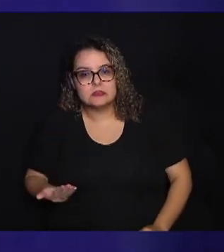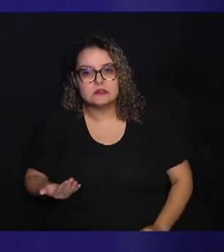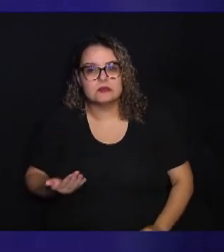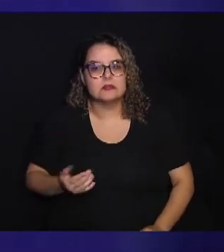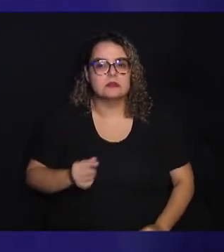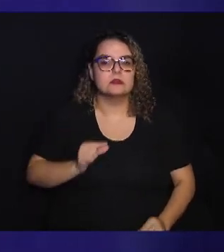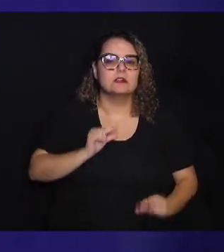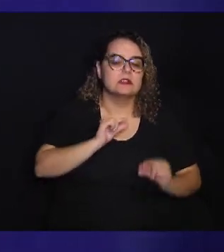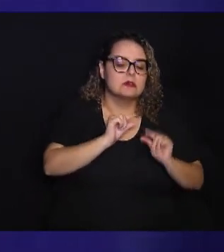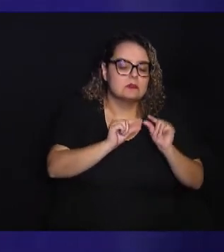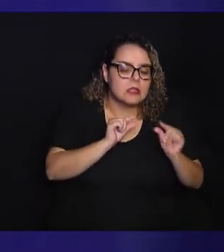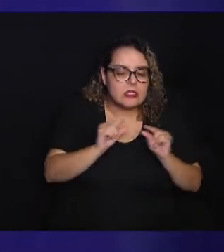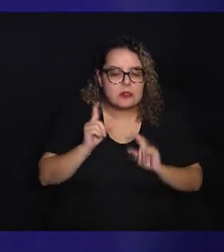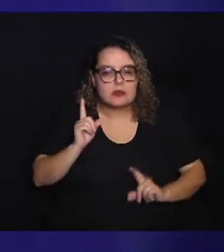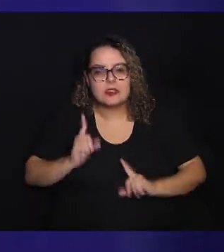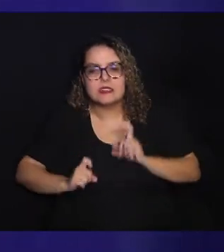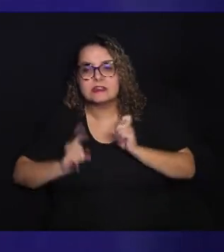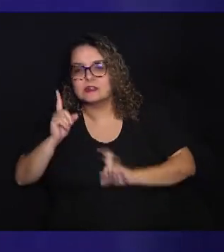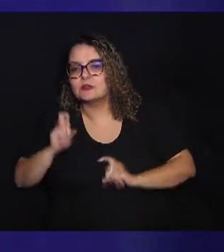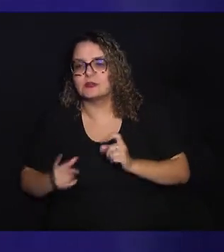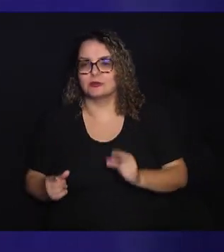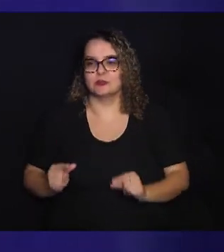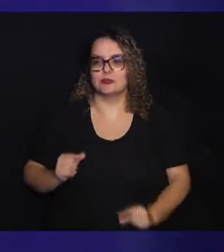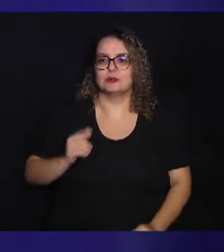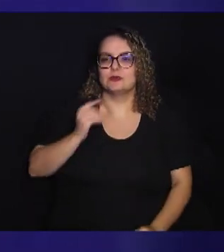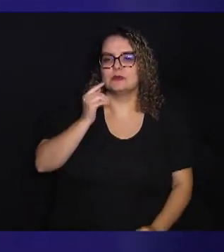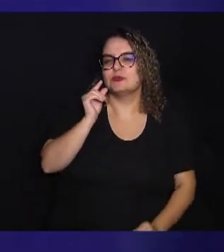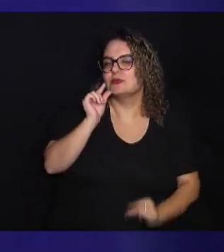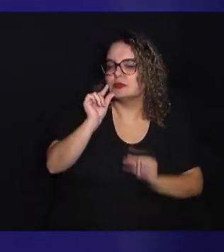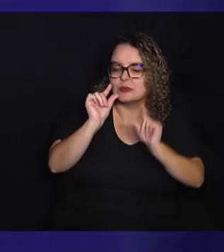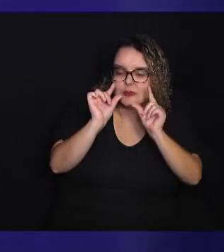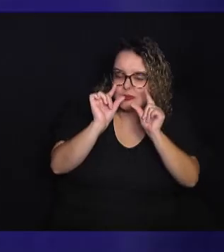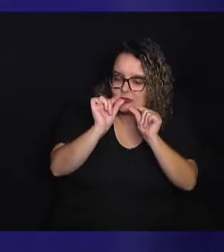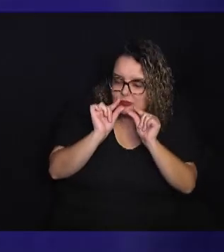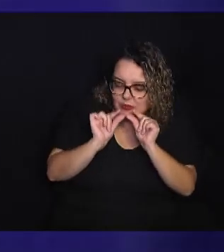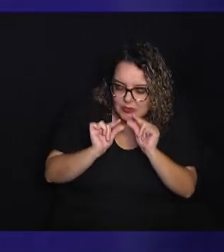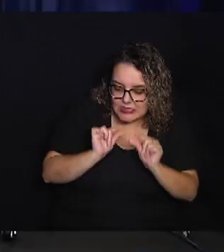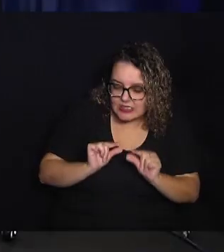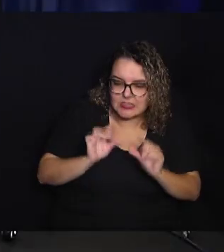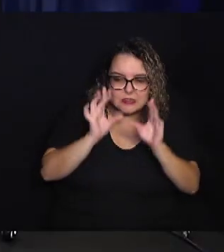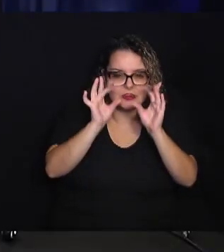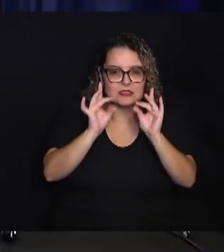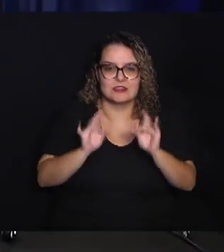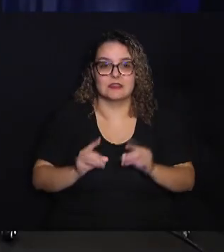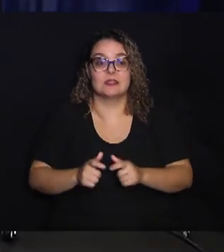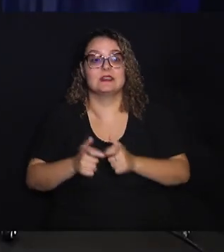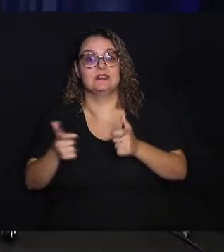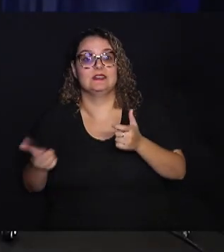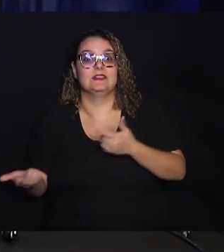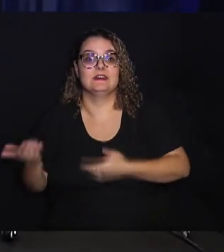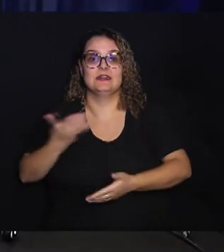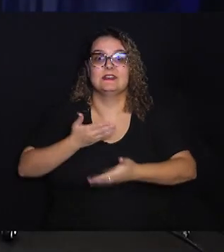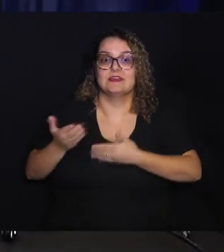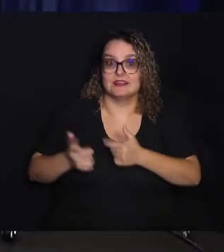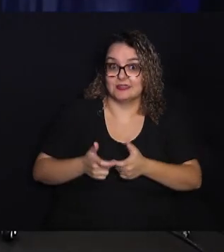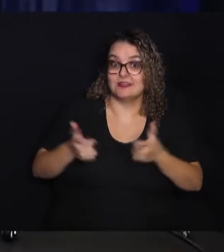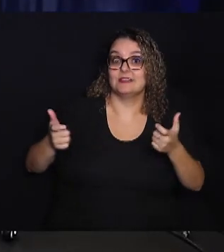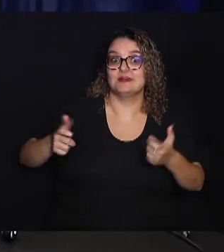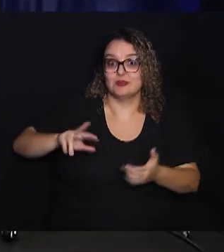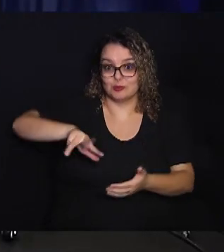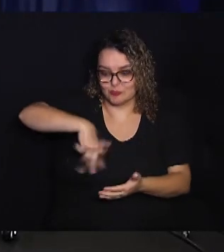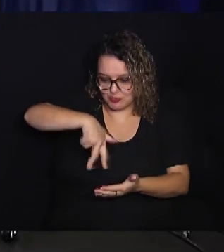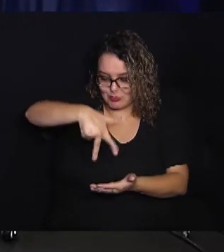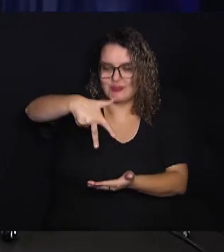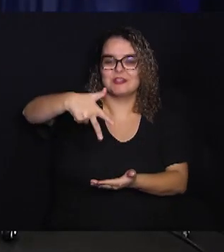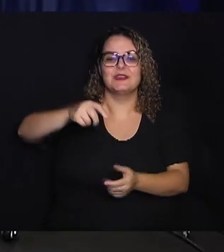menores expressões, dos pequeninos detalhes, até as maiores interações e os maiores rodopios, o que